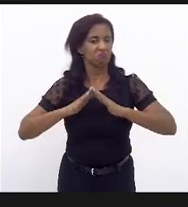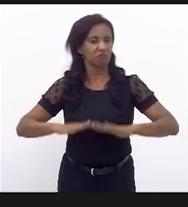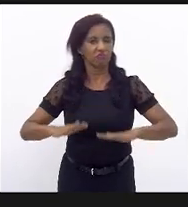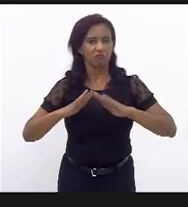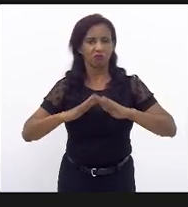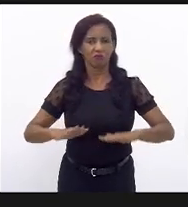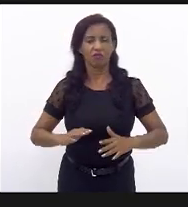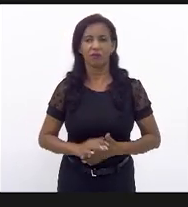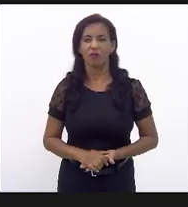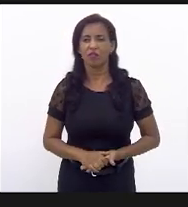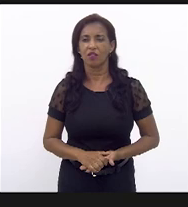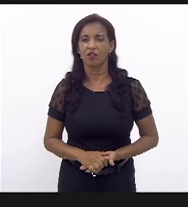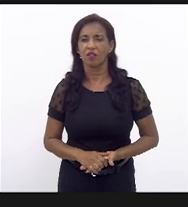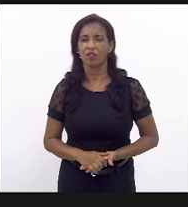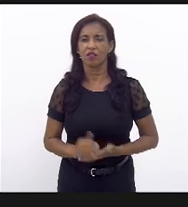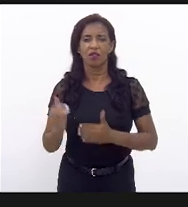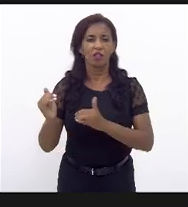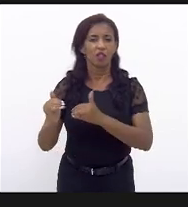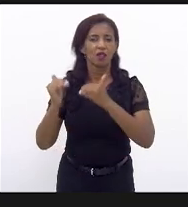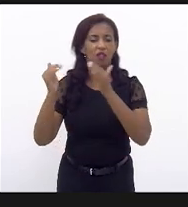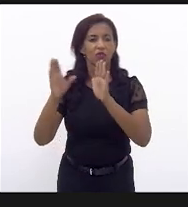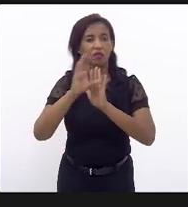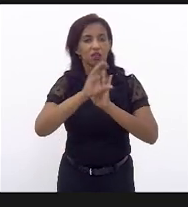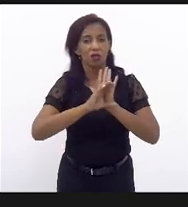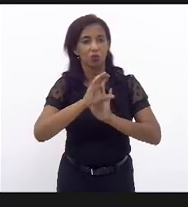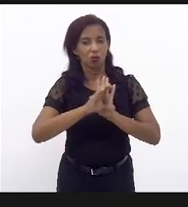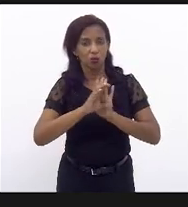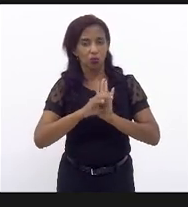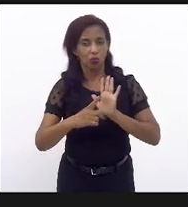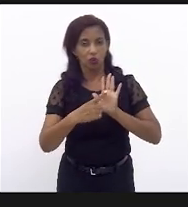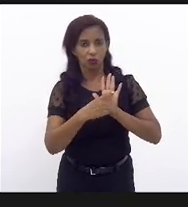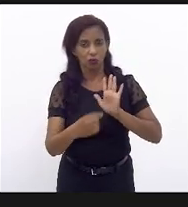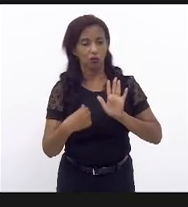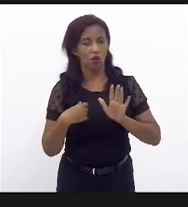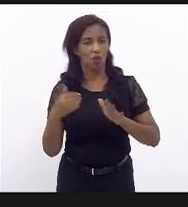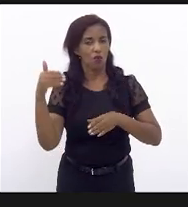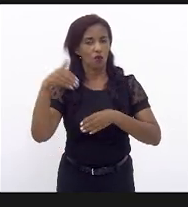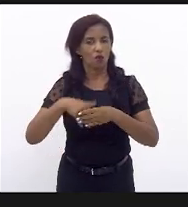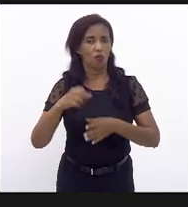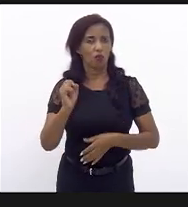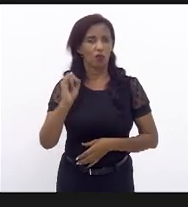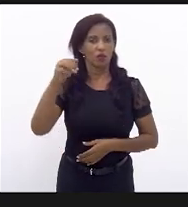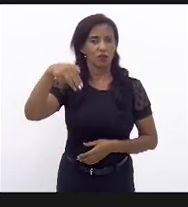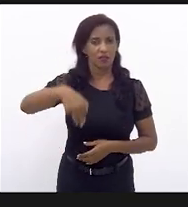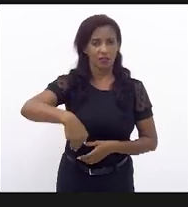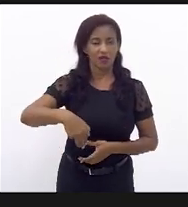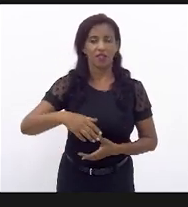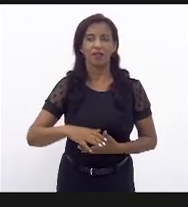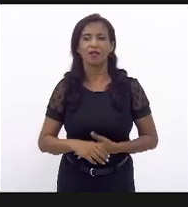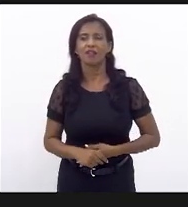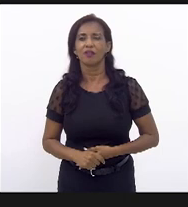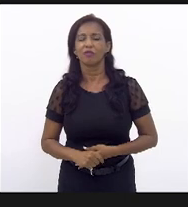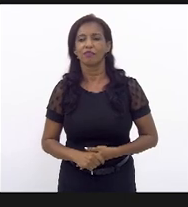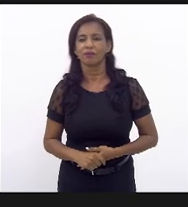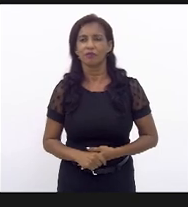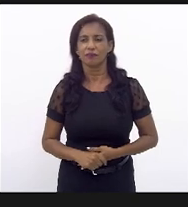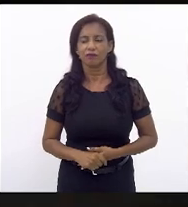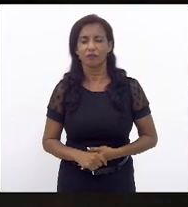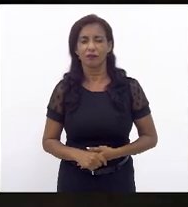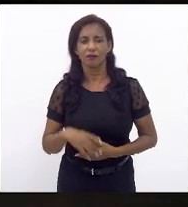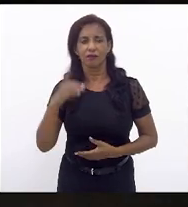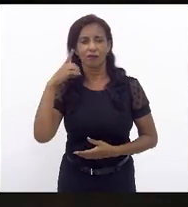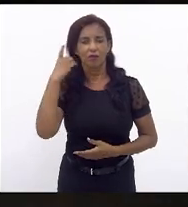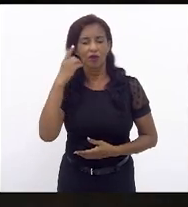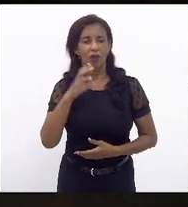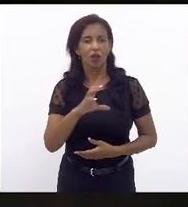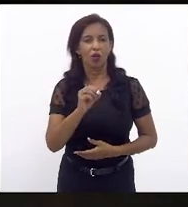e enaltecendo o currículo do indicado, eu voto sim. E deputado... vida dos padeiros também importa, hein, Alexandre? Deputado